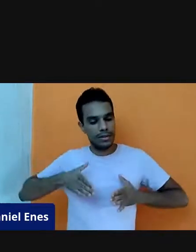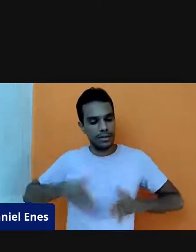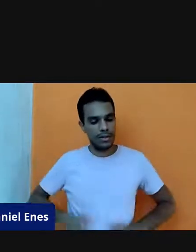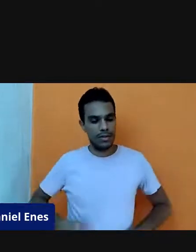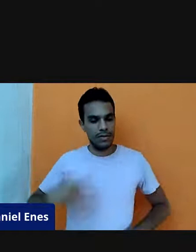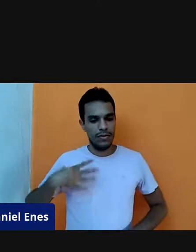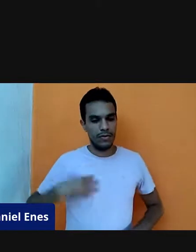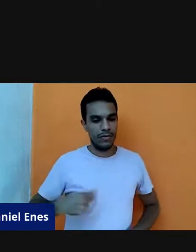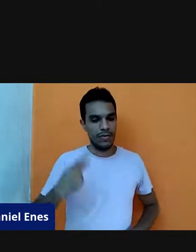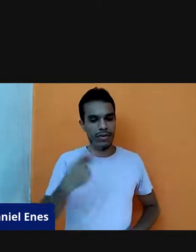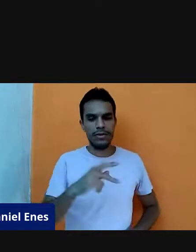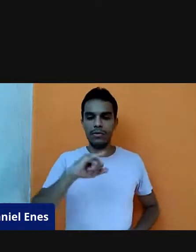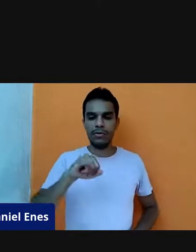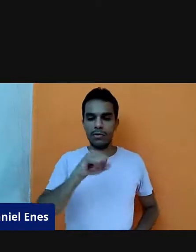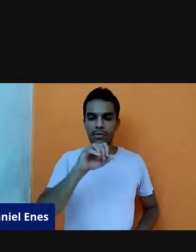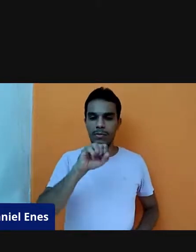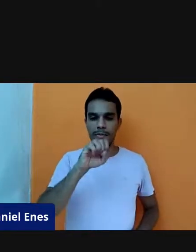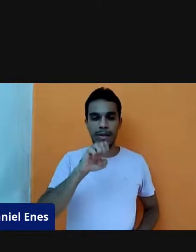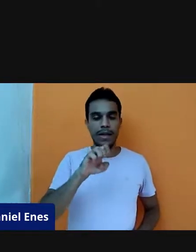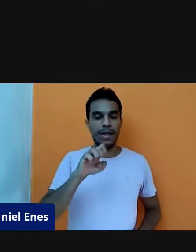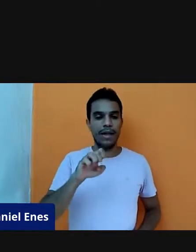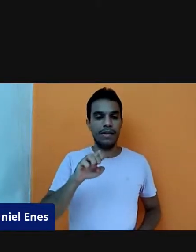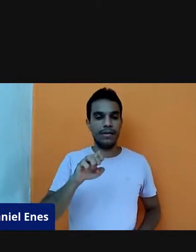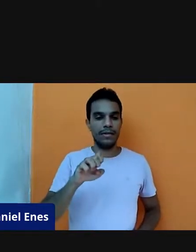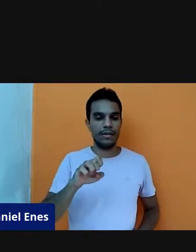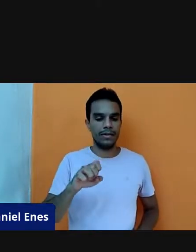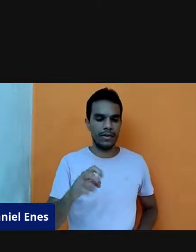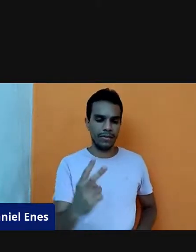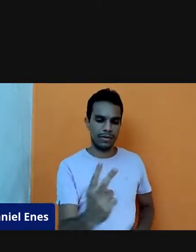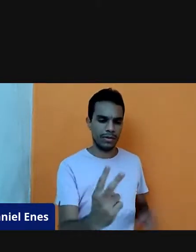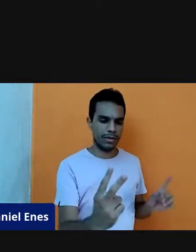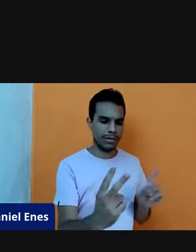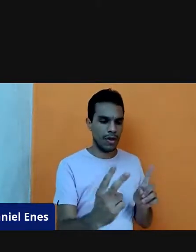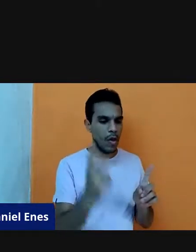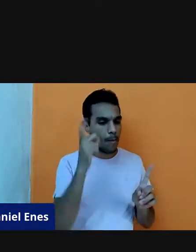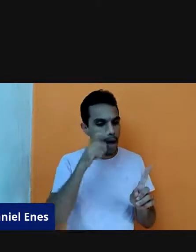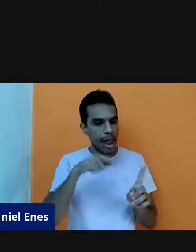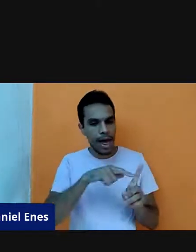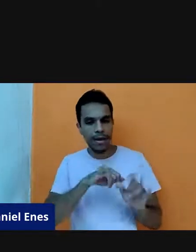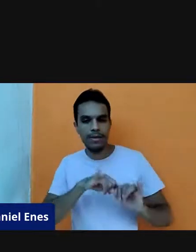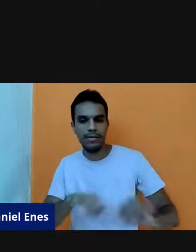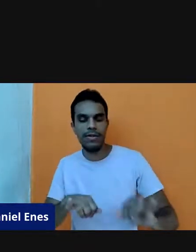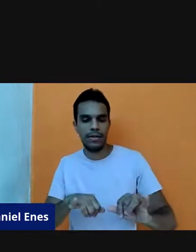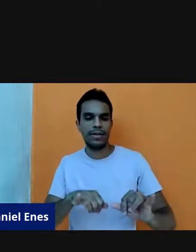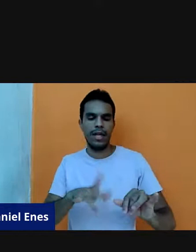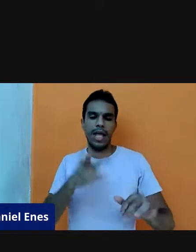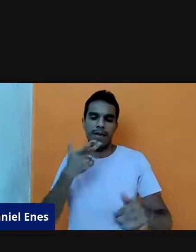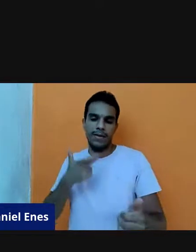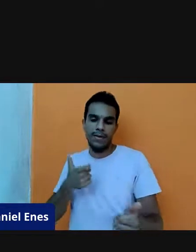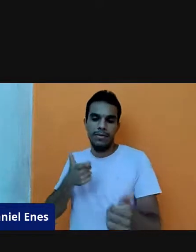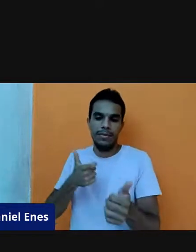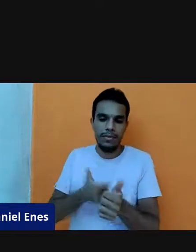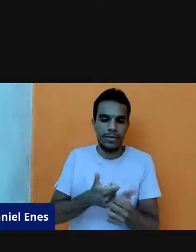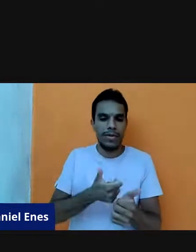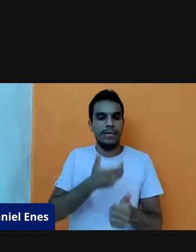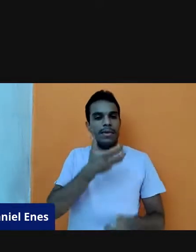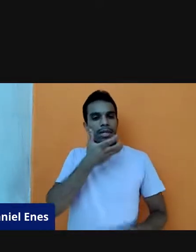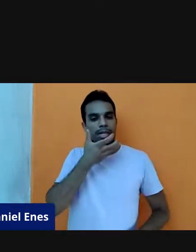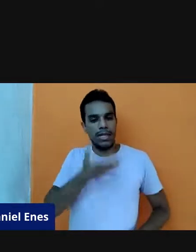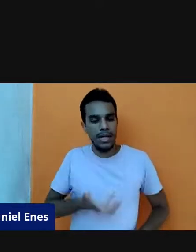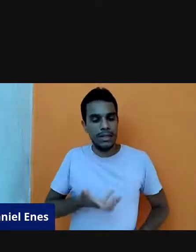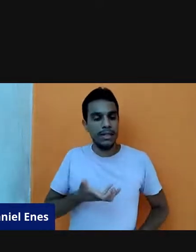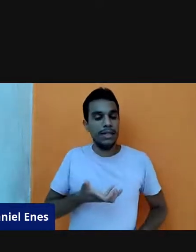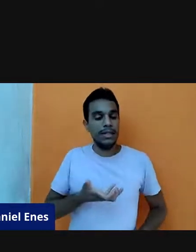de José. E aí entra, então, essa aproximação com o Natal, né? O nascimento de uma